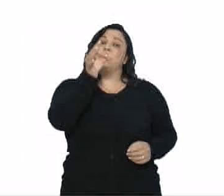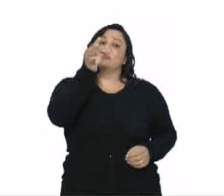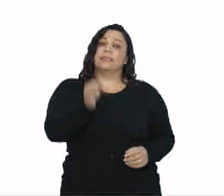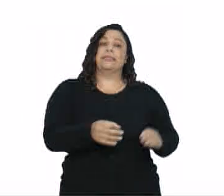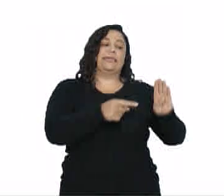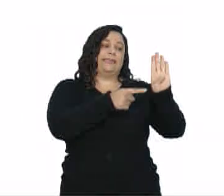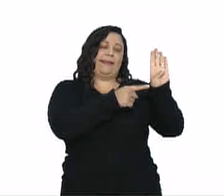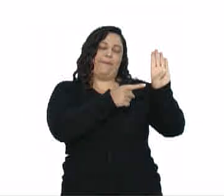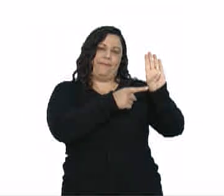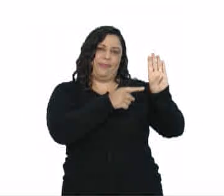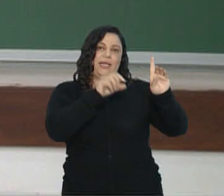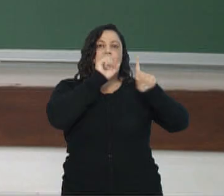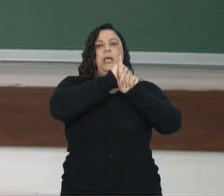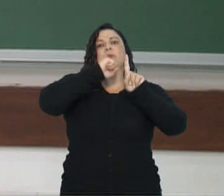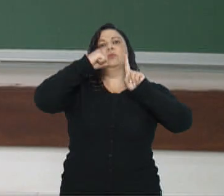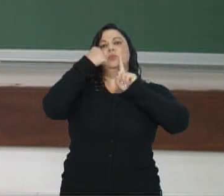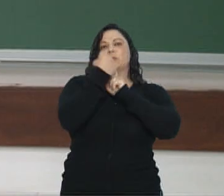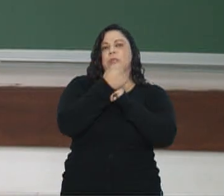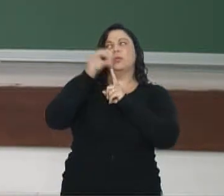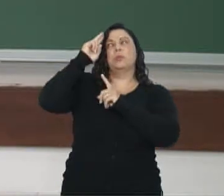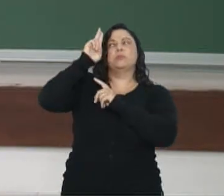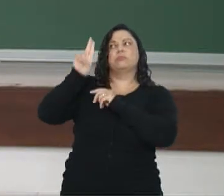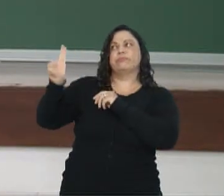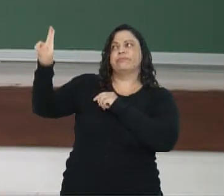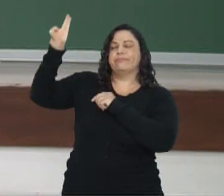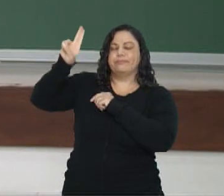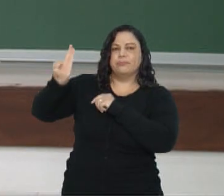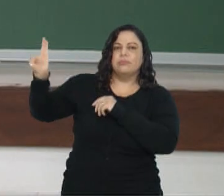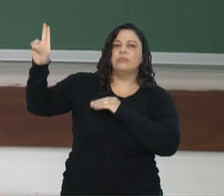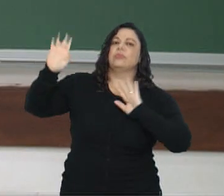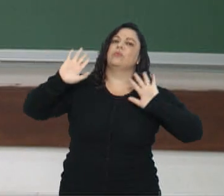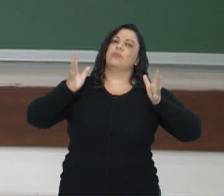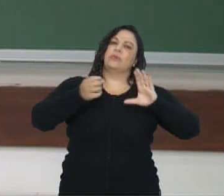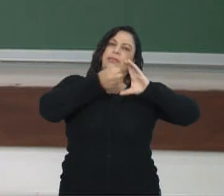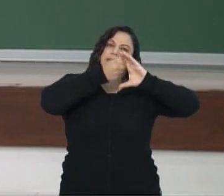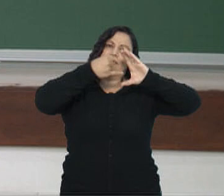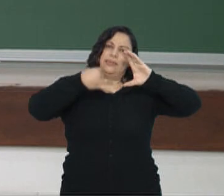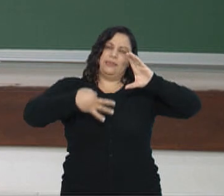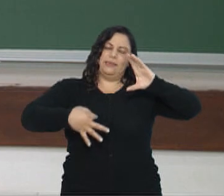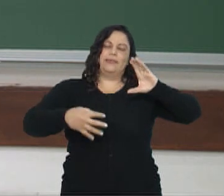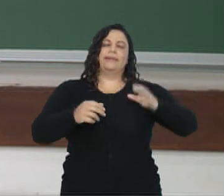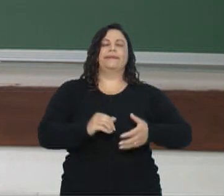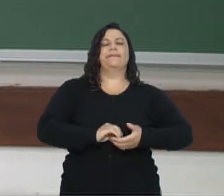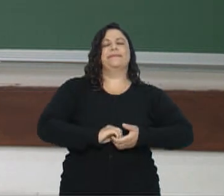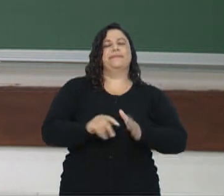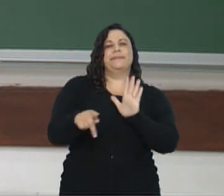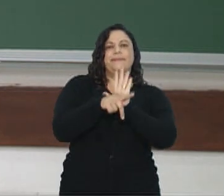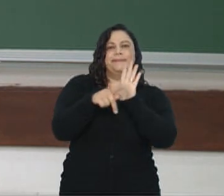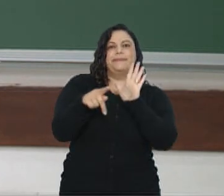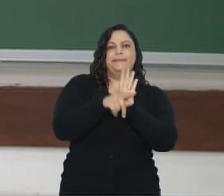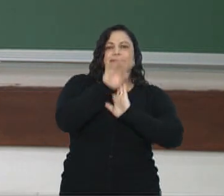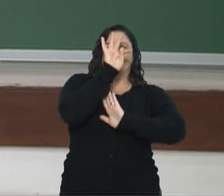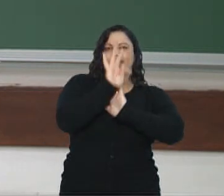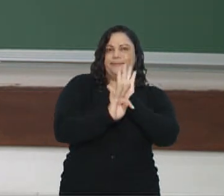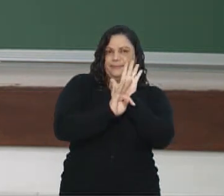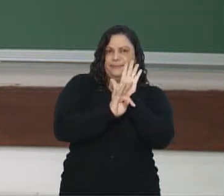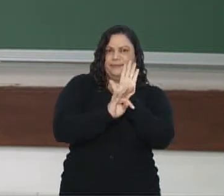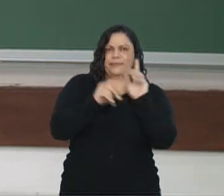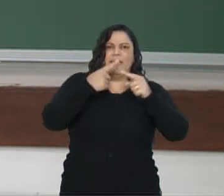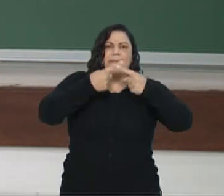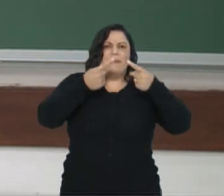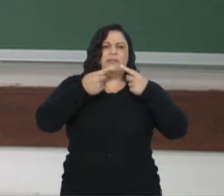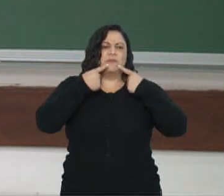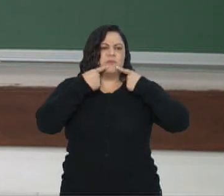socialistas utópicos, que vão ter essas características descritas no texto, certo? Mas eles vão ser